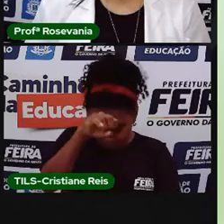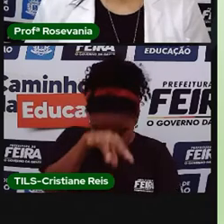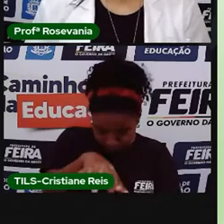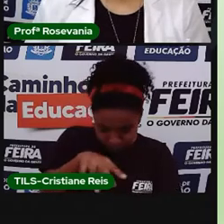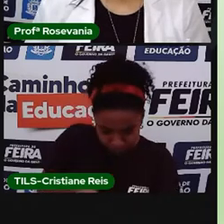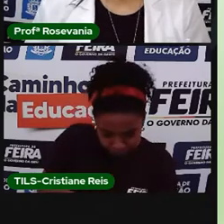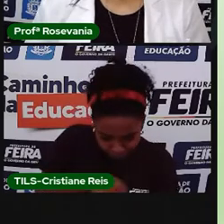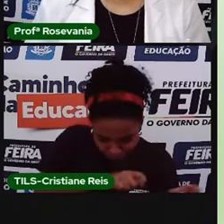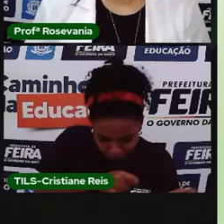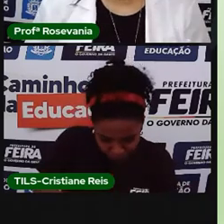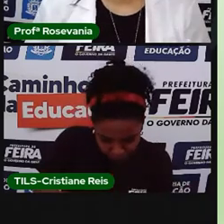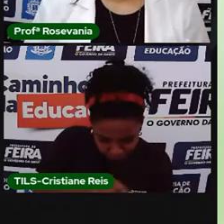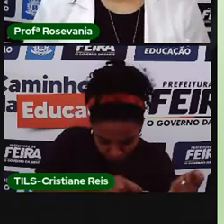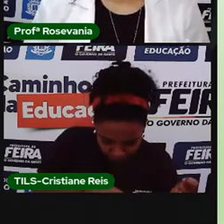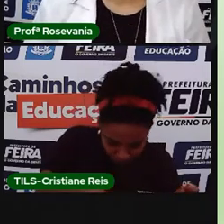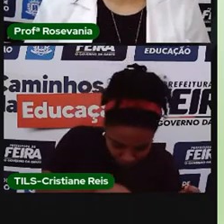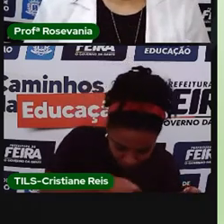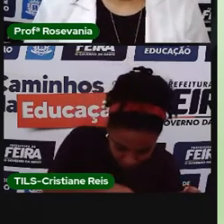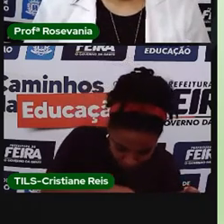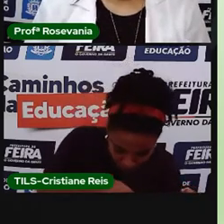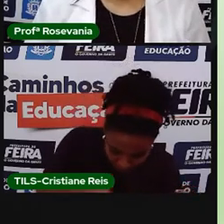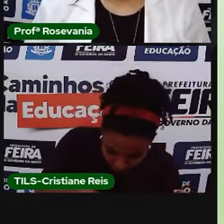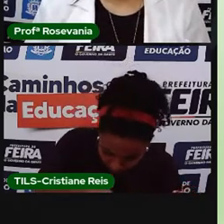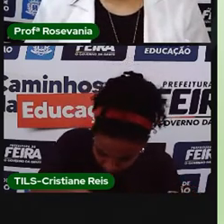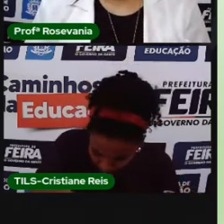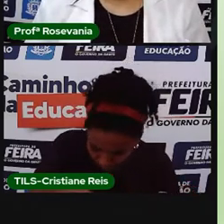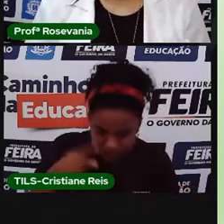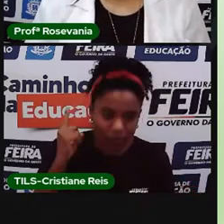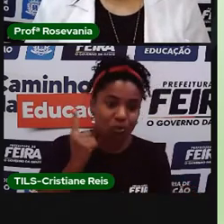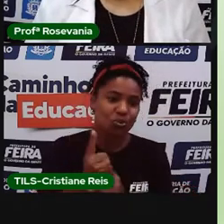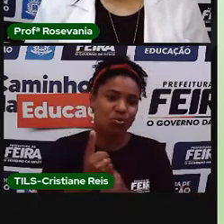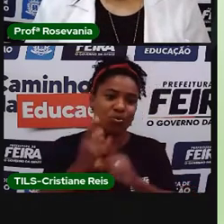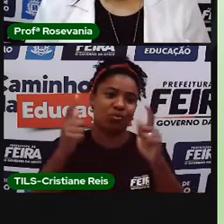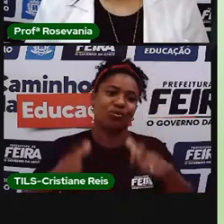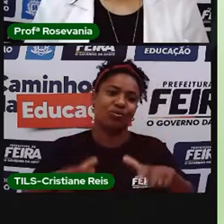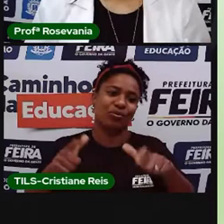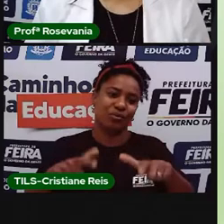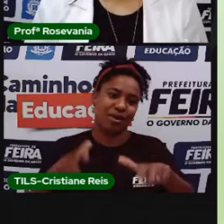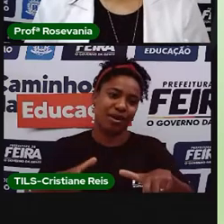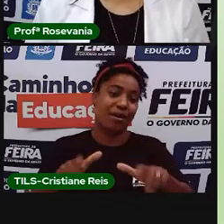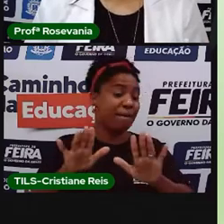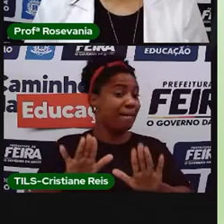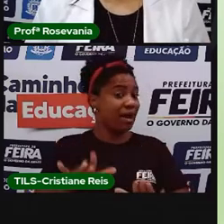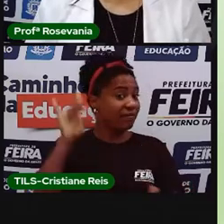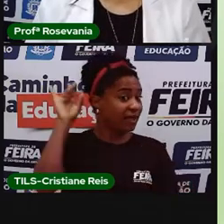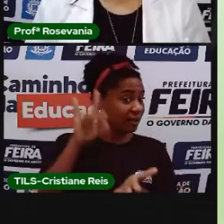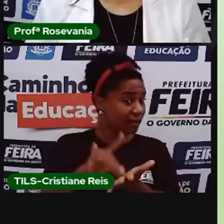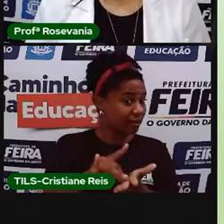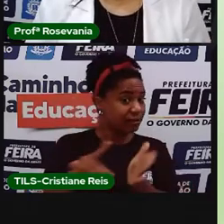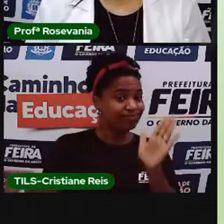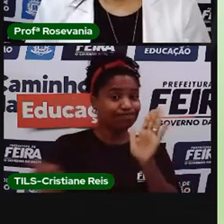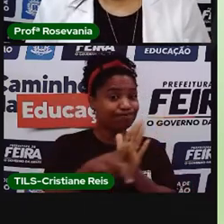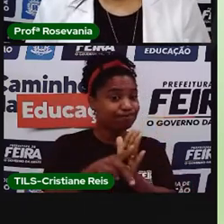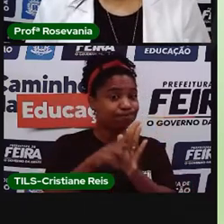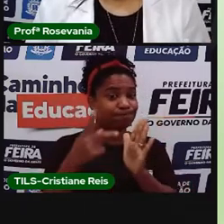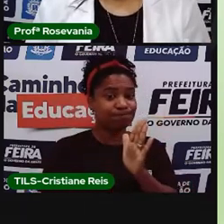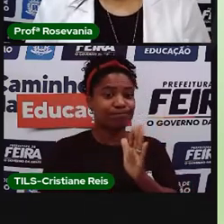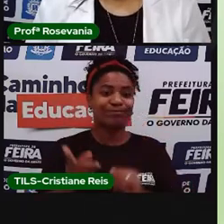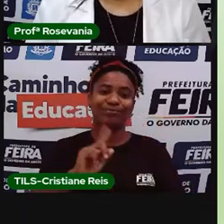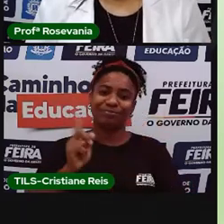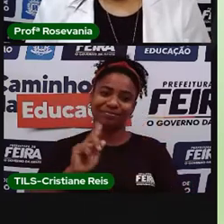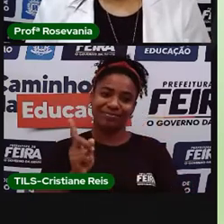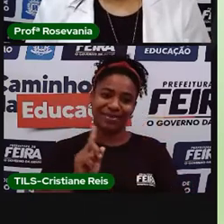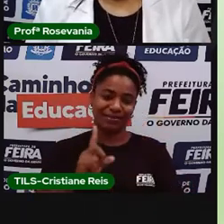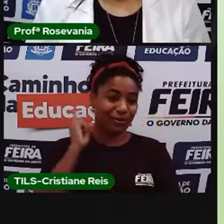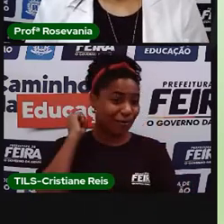de qualquer forma ele é atribuído como sendo um mapa desse local, mas não quer dizer que seja exatamente lá o local, né? Ele